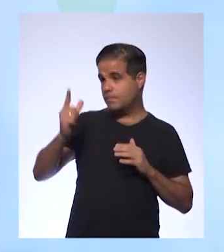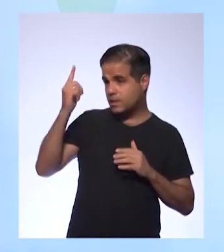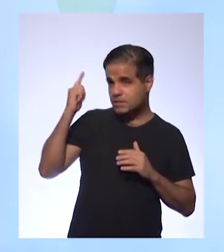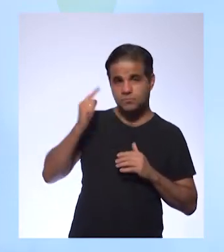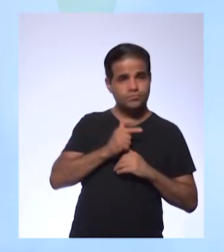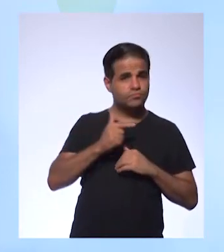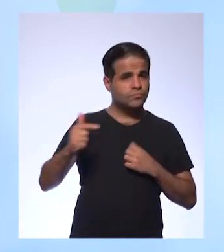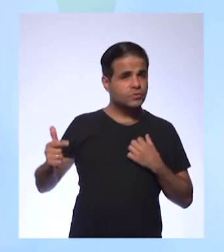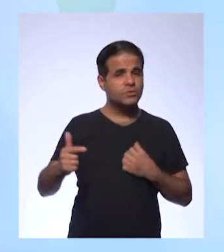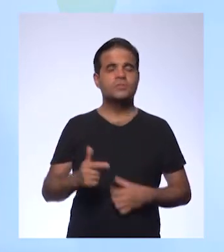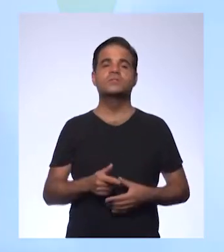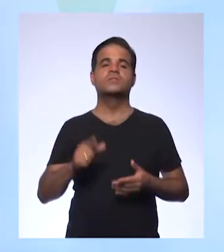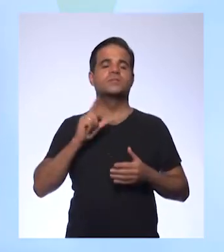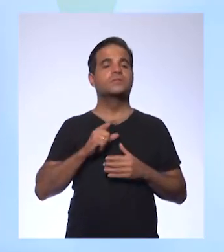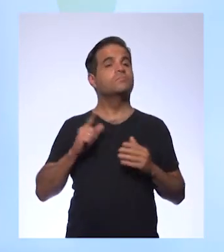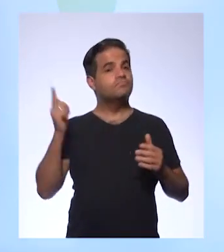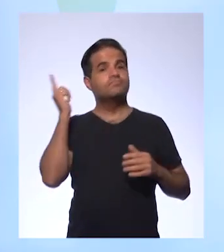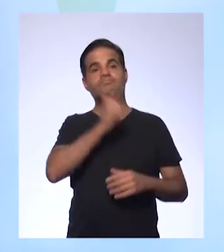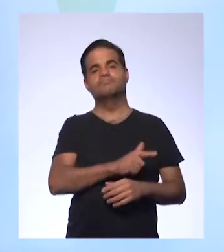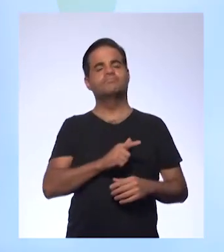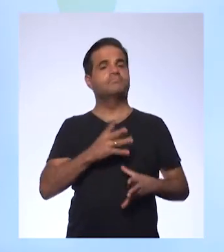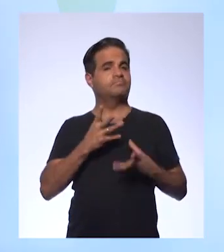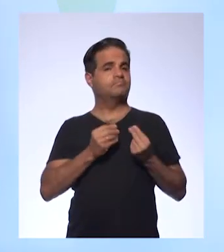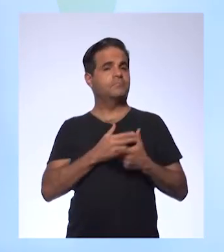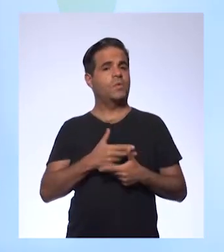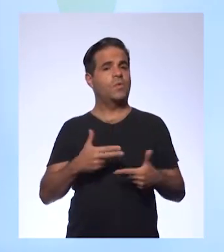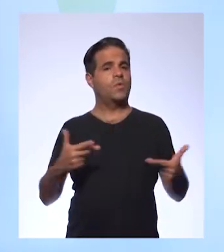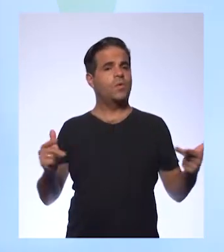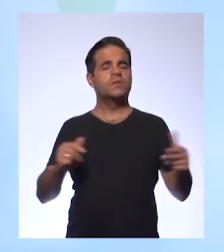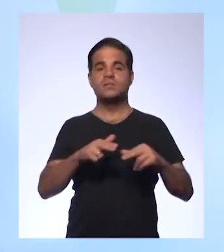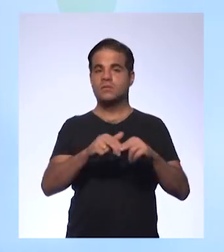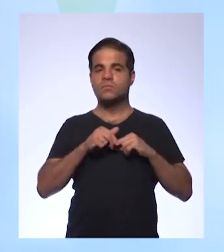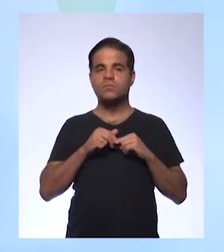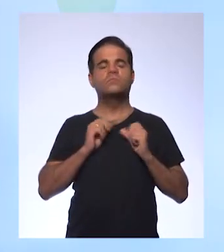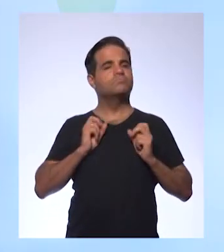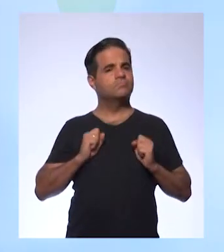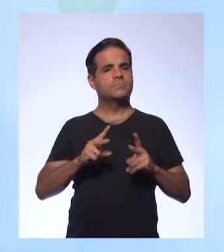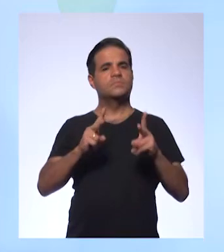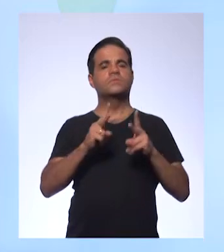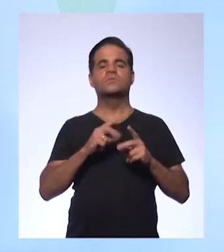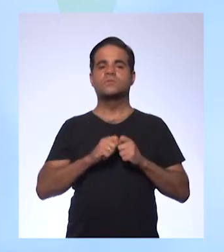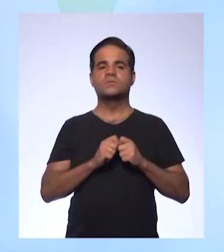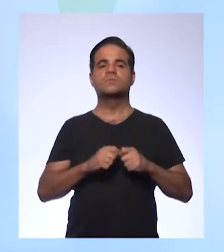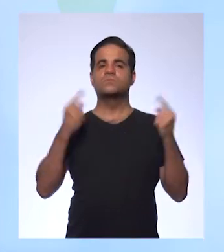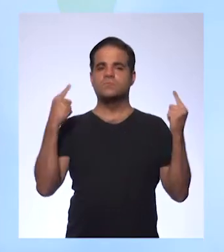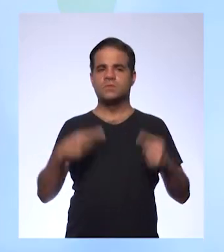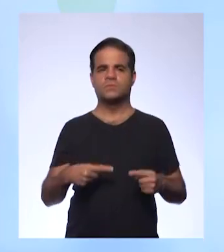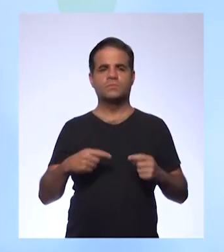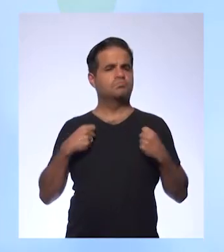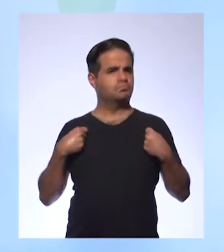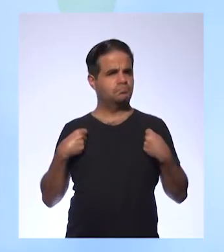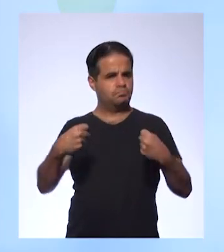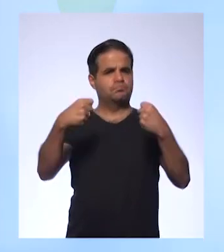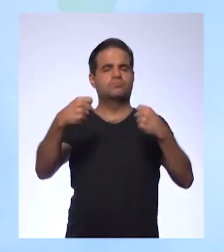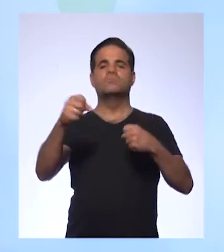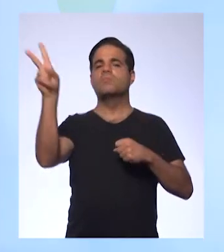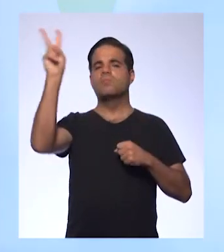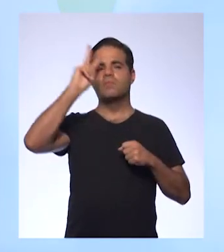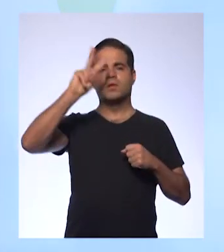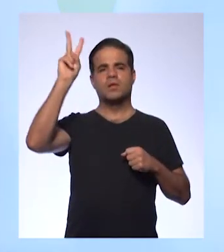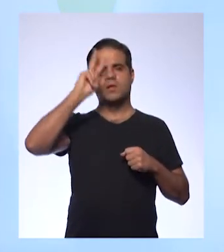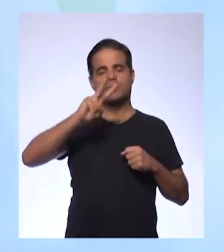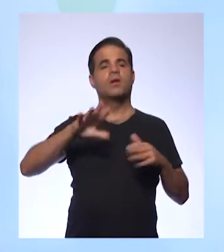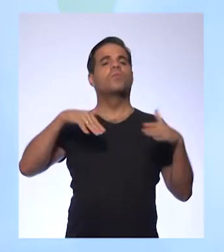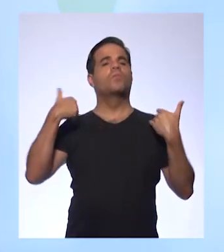nós conseguimos conquistar muitas coisas. Então, por isso que sempre nós fazemos o desafio dos superpoderes para relembrarmos